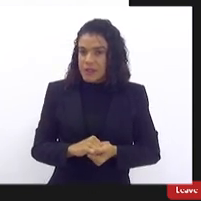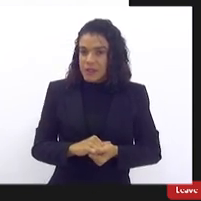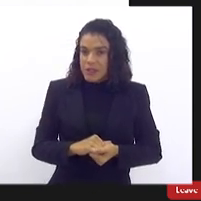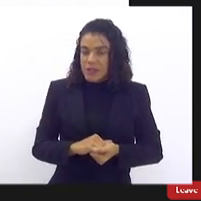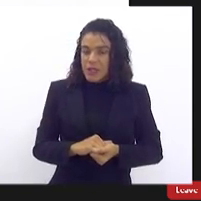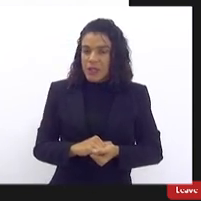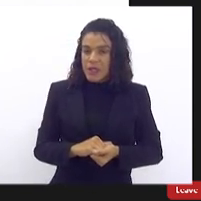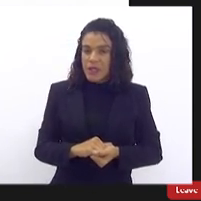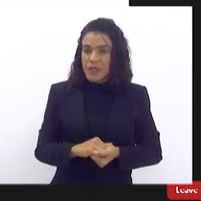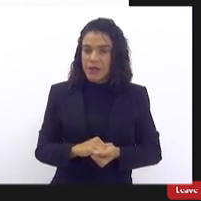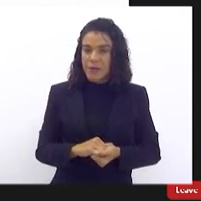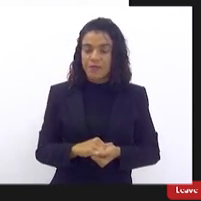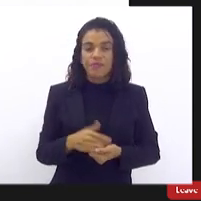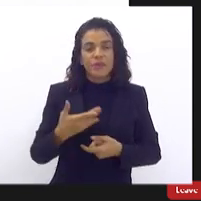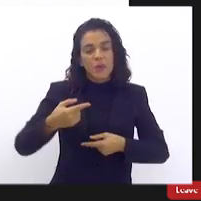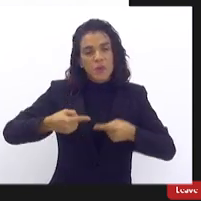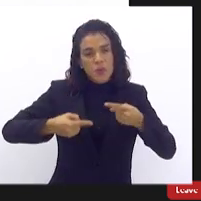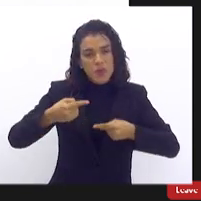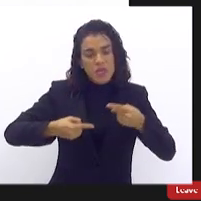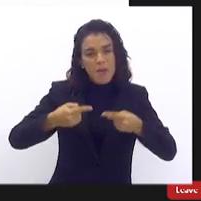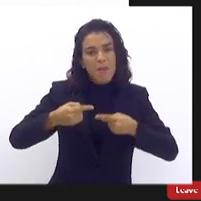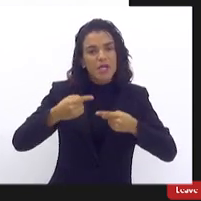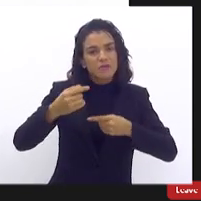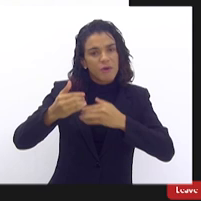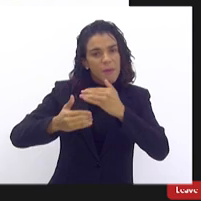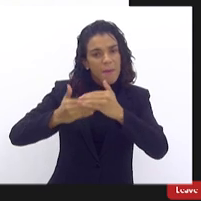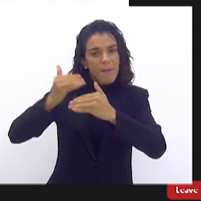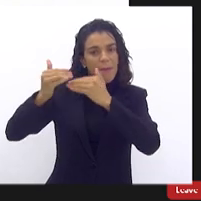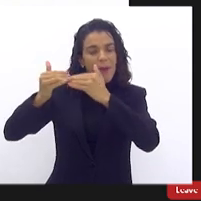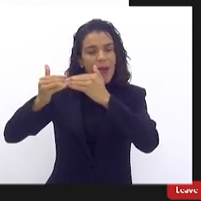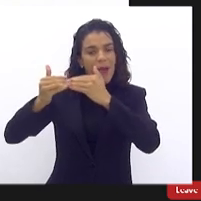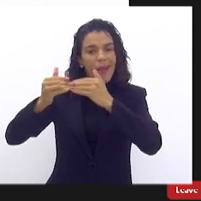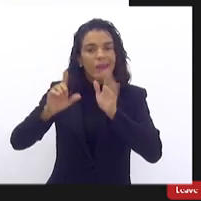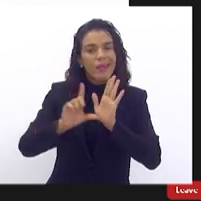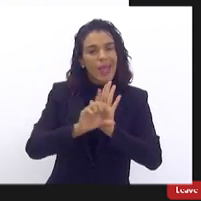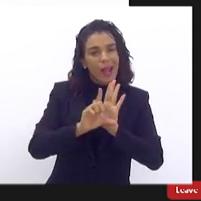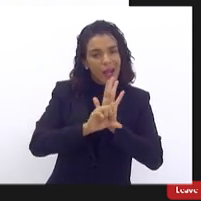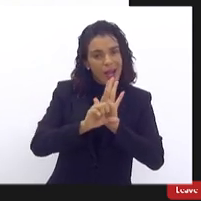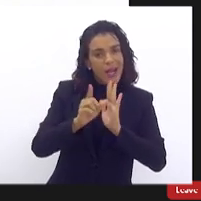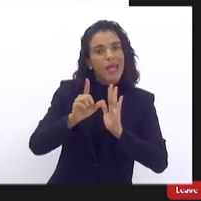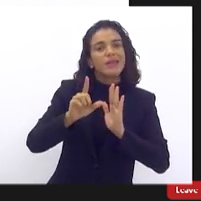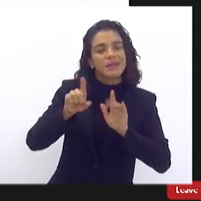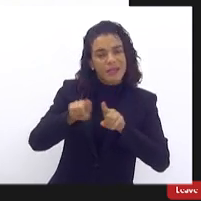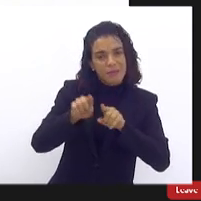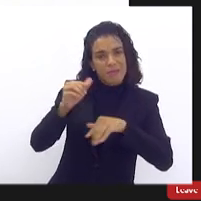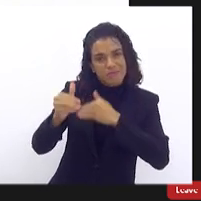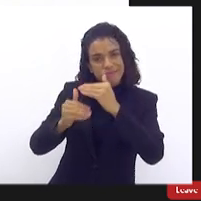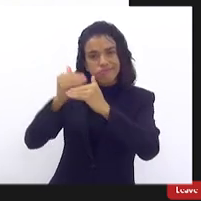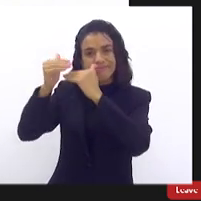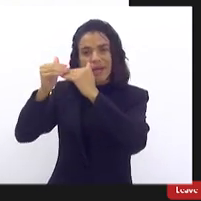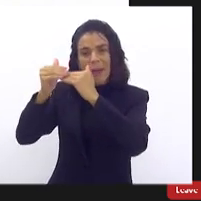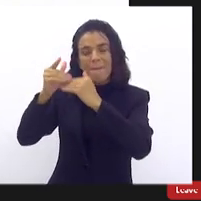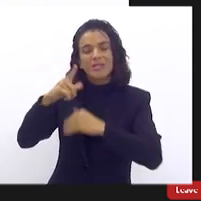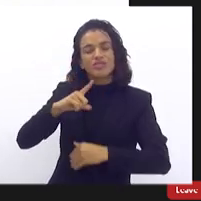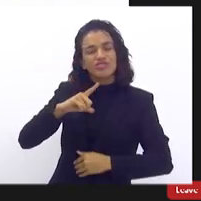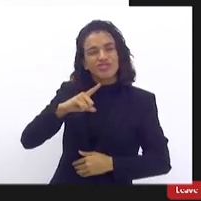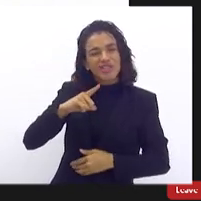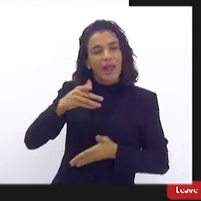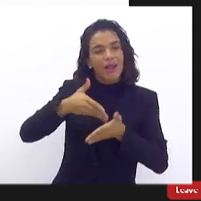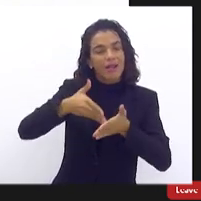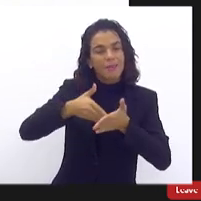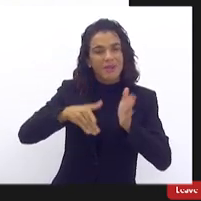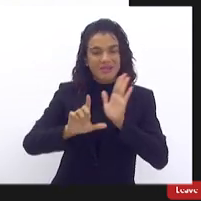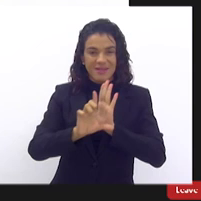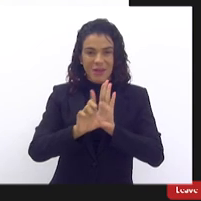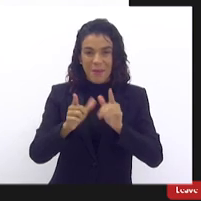Em que esses debates foram avançando para alguns lugares e as leis vão expressando isso, mas ao mesmo tempo expressando uma certa limitação, porque a